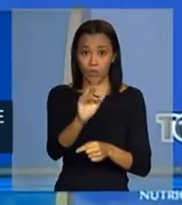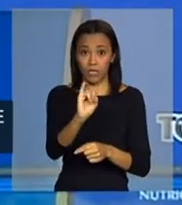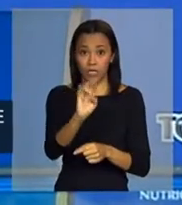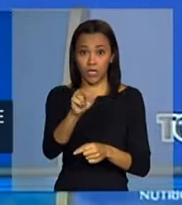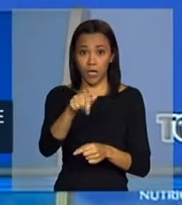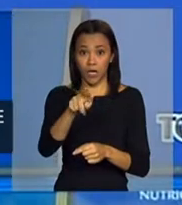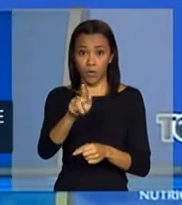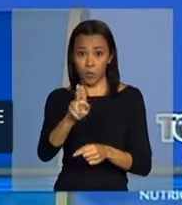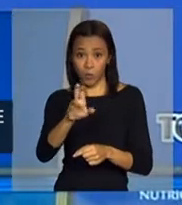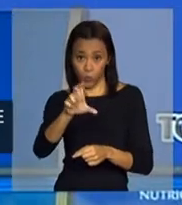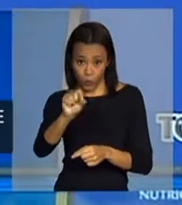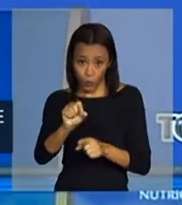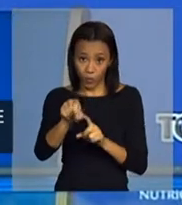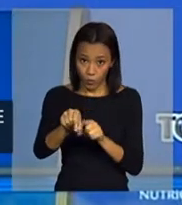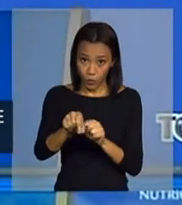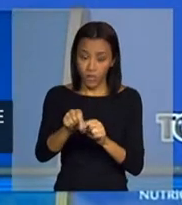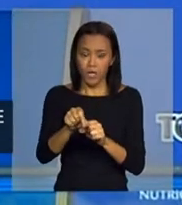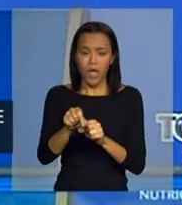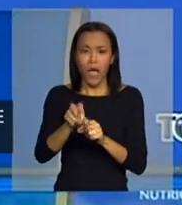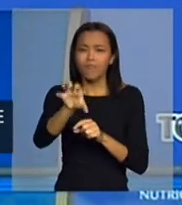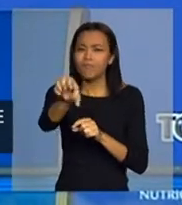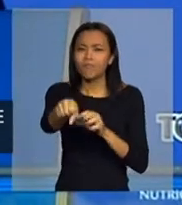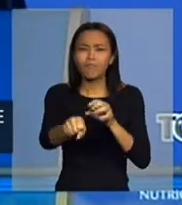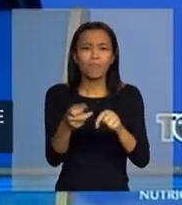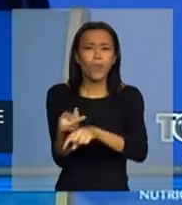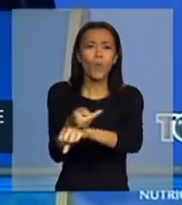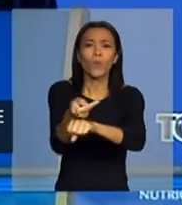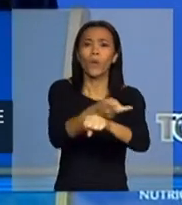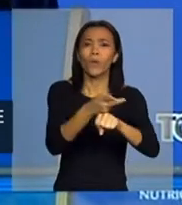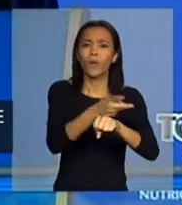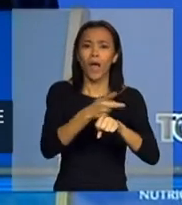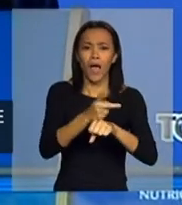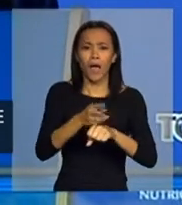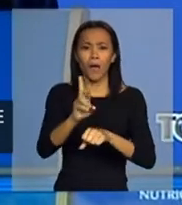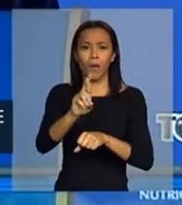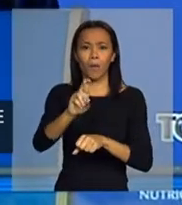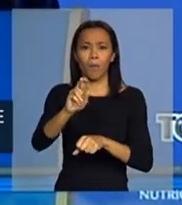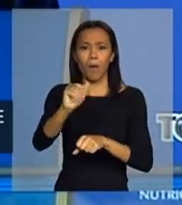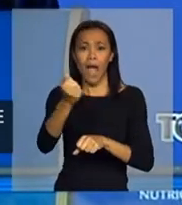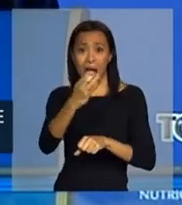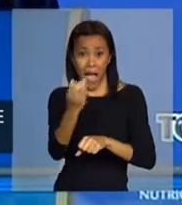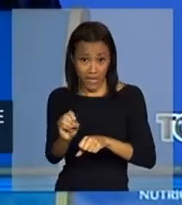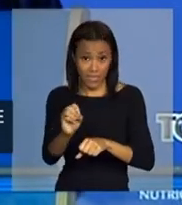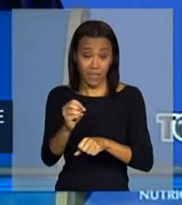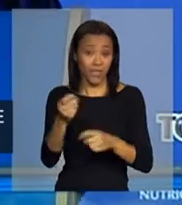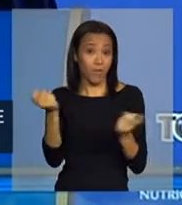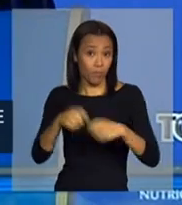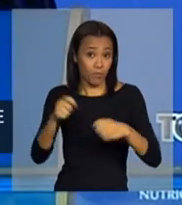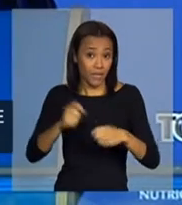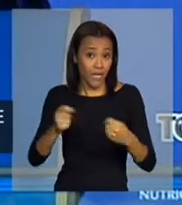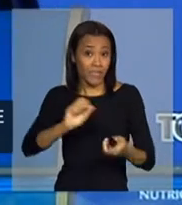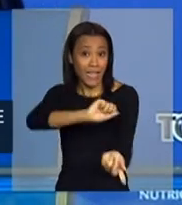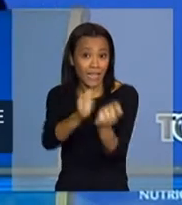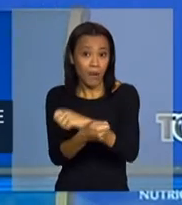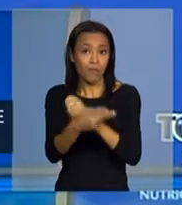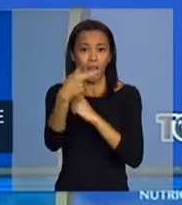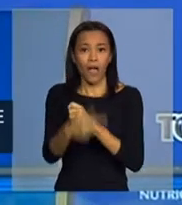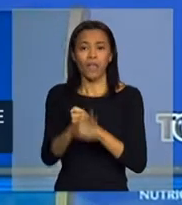buscar uma raça que pudesse se adaptar ao Brasil e à nossa região, ao nosso